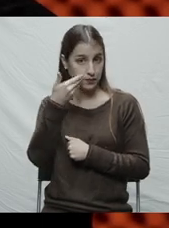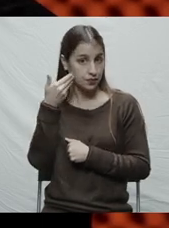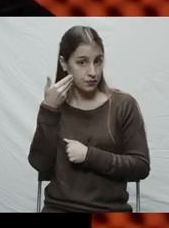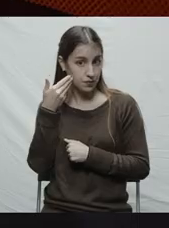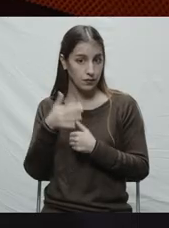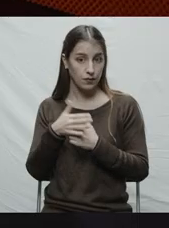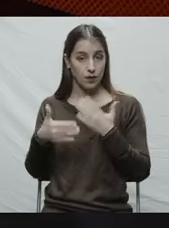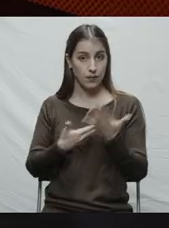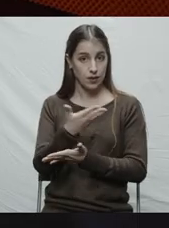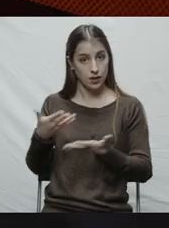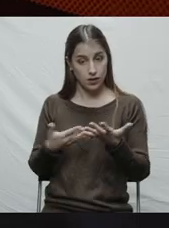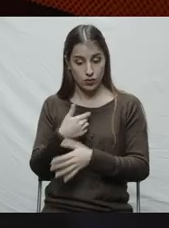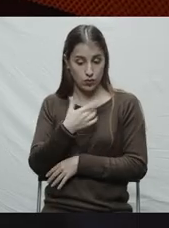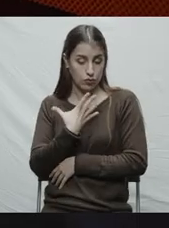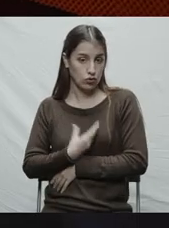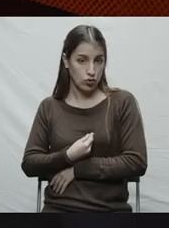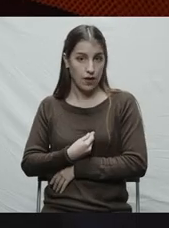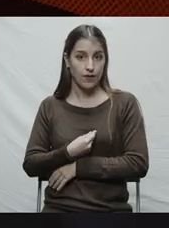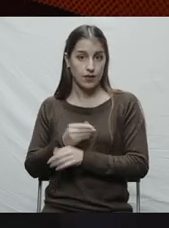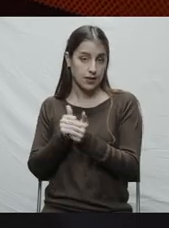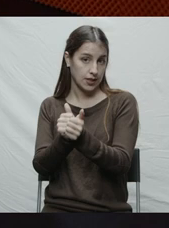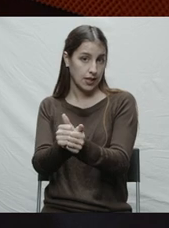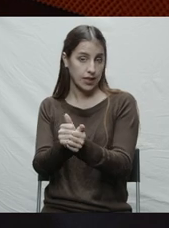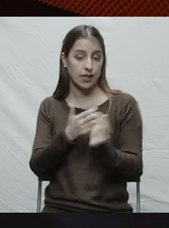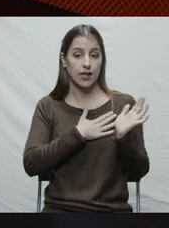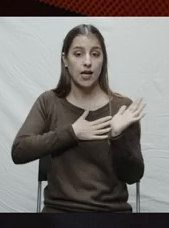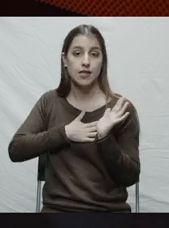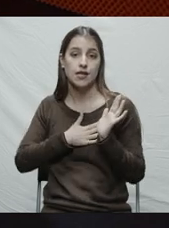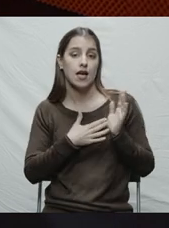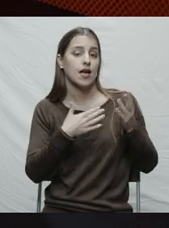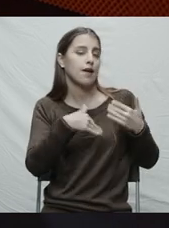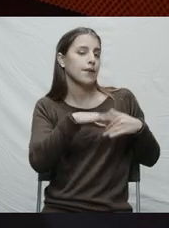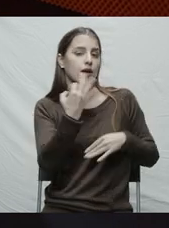algo, gostava de continuar a seguir dança. Mas no Porto, na altura, pronto,